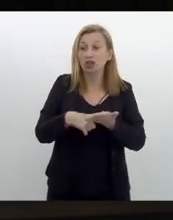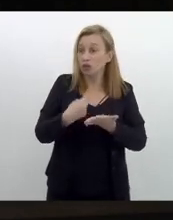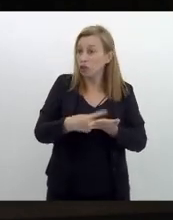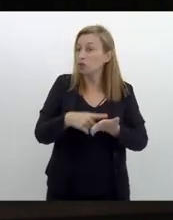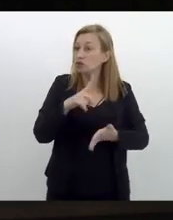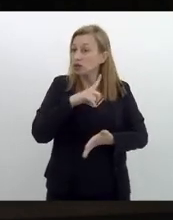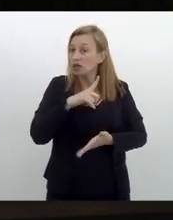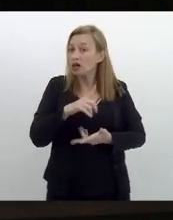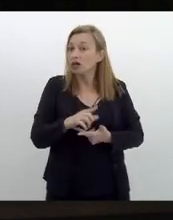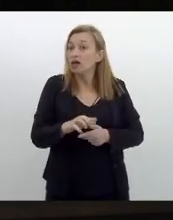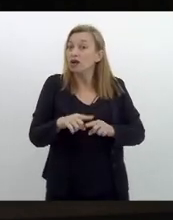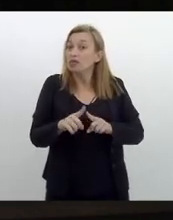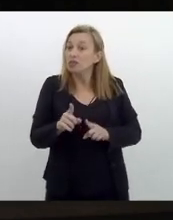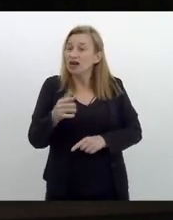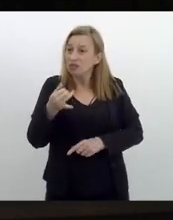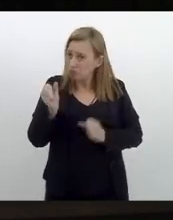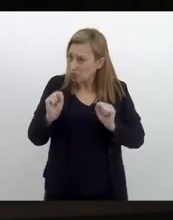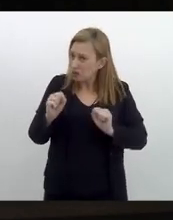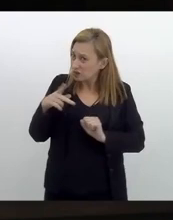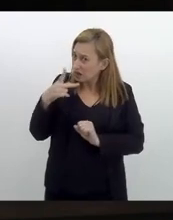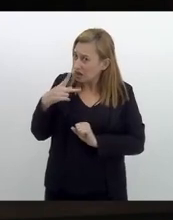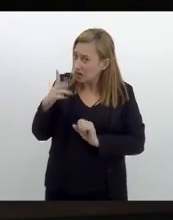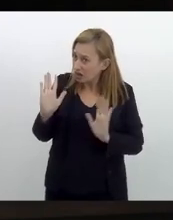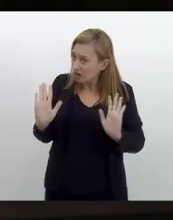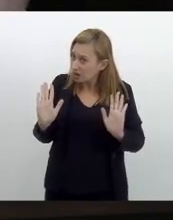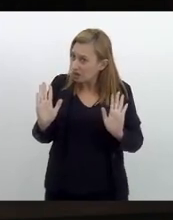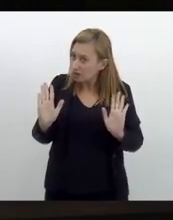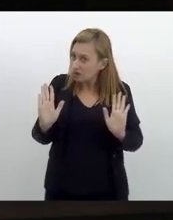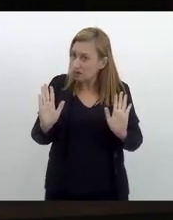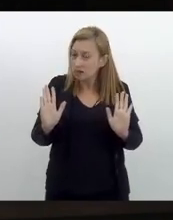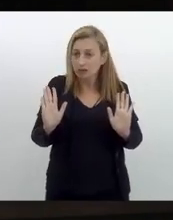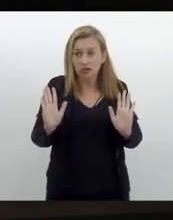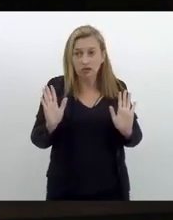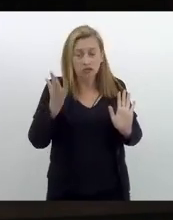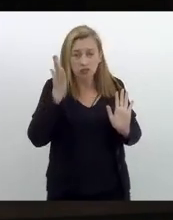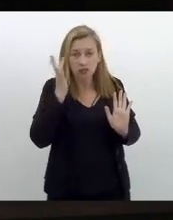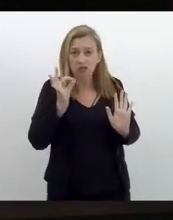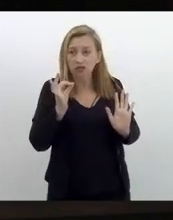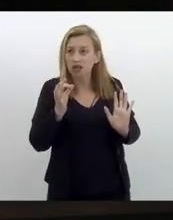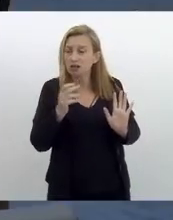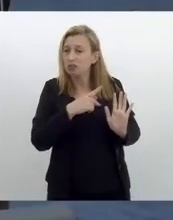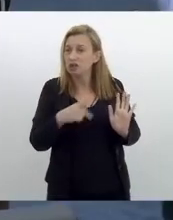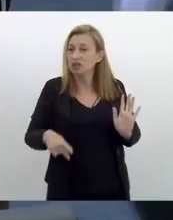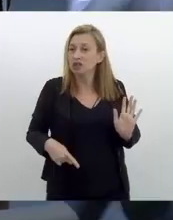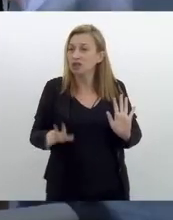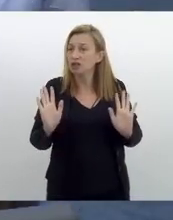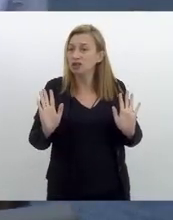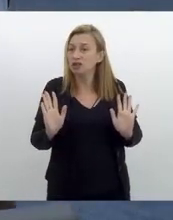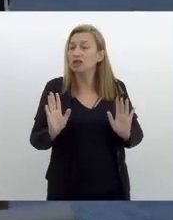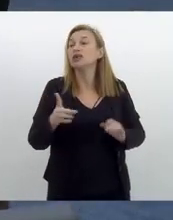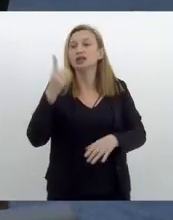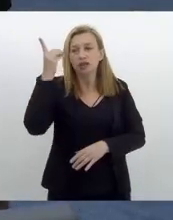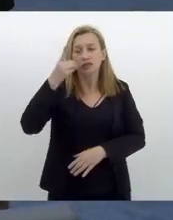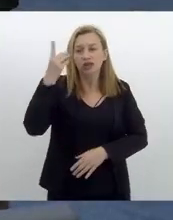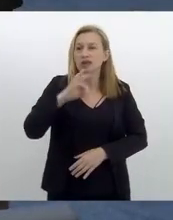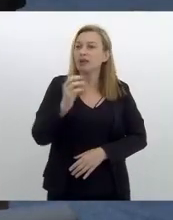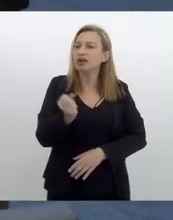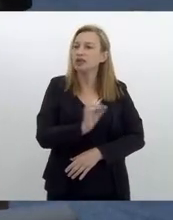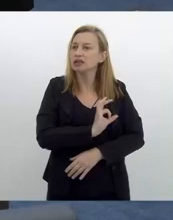Neste termo, posso falar, presidente? Essa é uma, deputada Marta, não sei se, presidente, essa é meu... Deputada Marta.